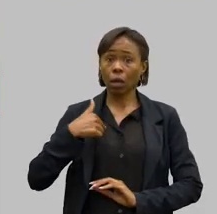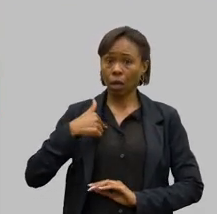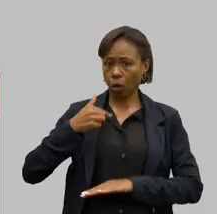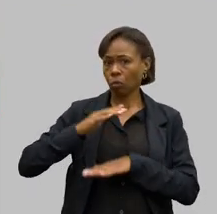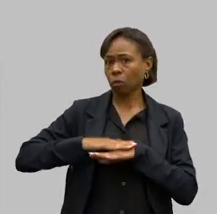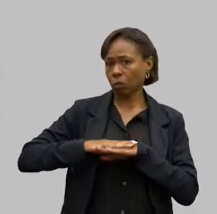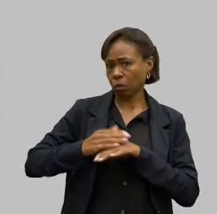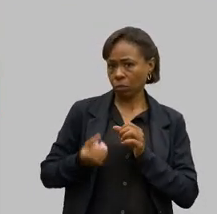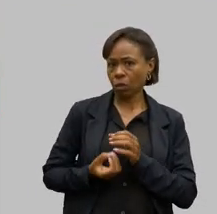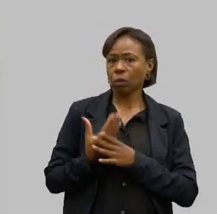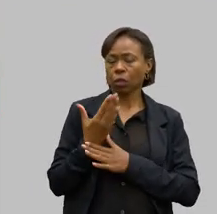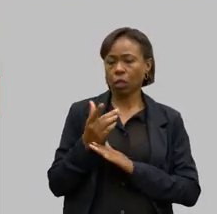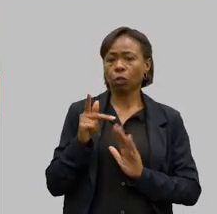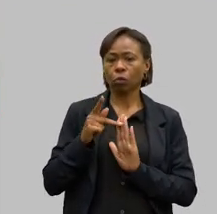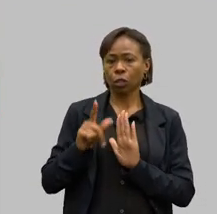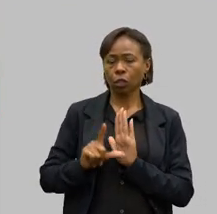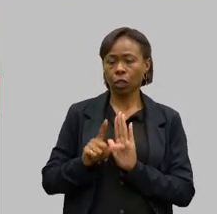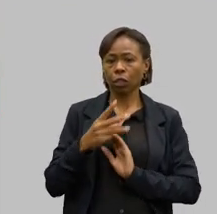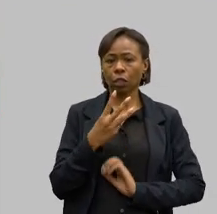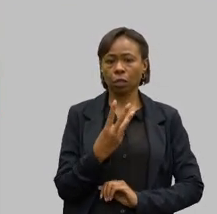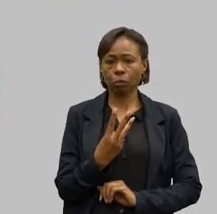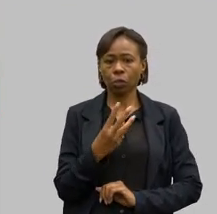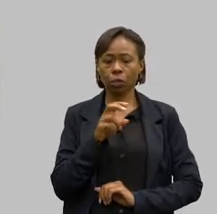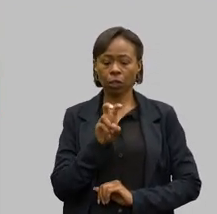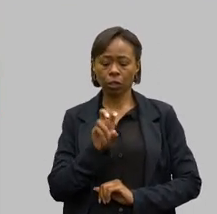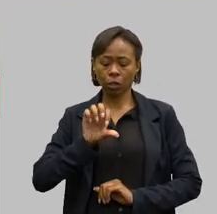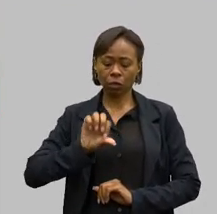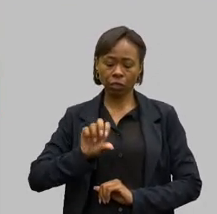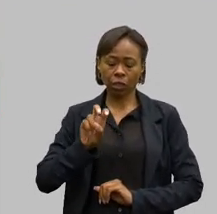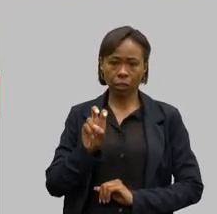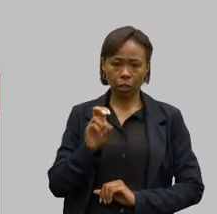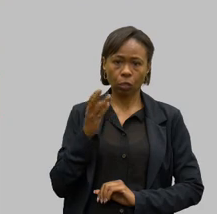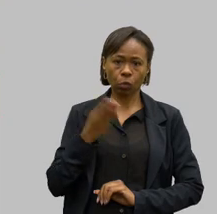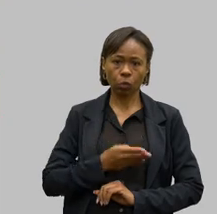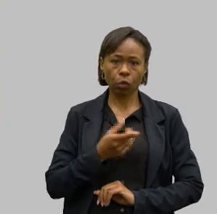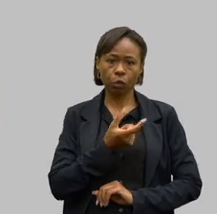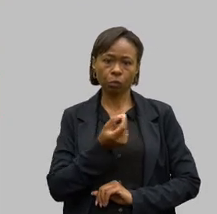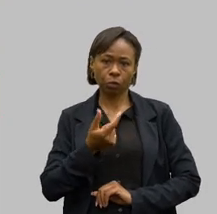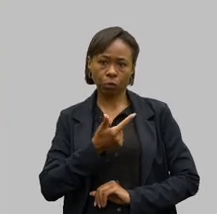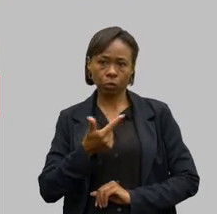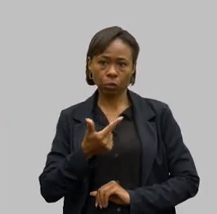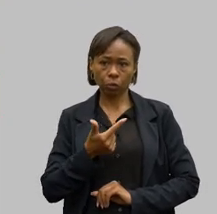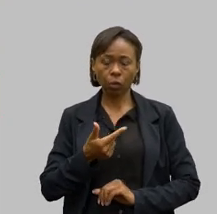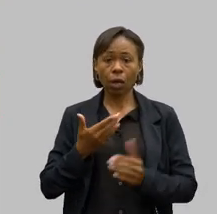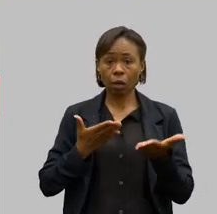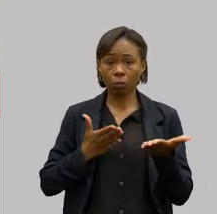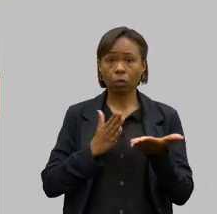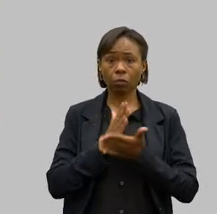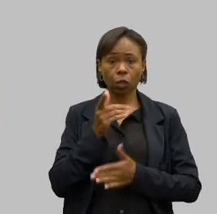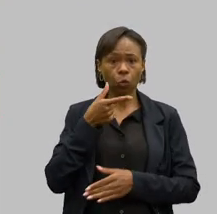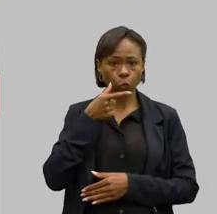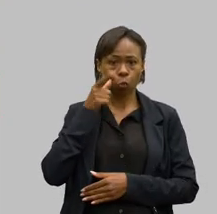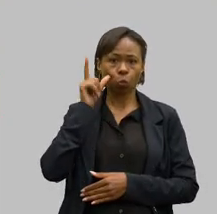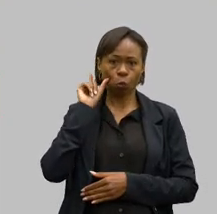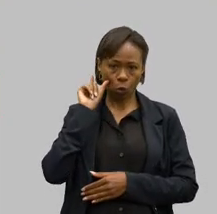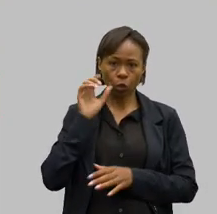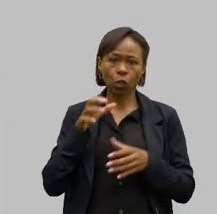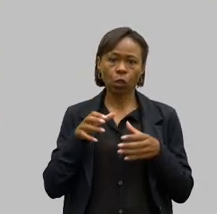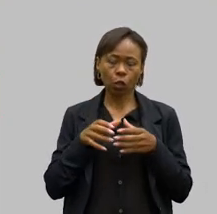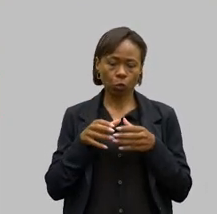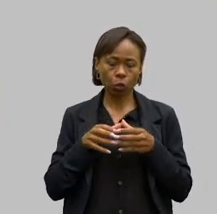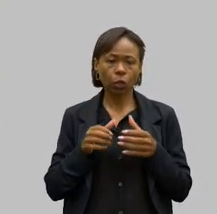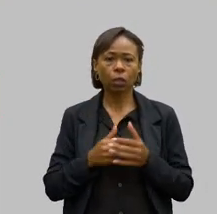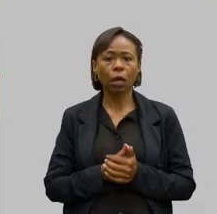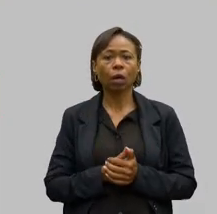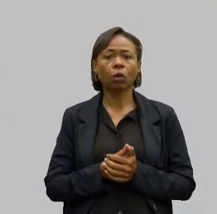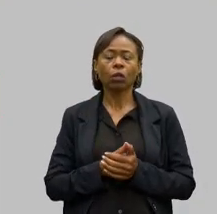do projeto de lei 3.595 de 2022, foi aprovado ontem na última comissão de mérito, está pronto